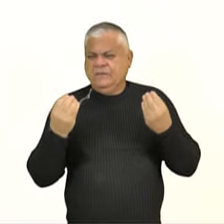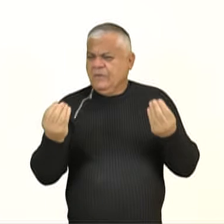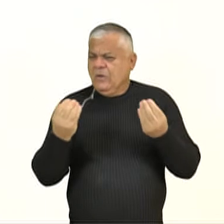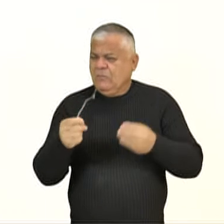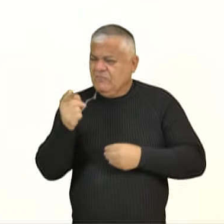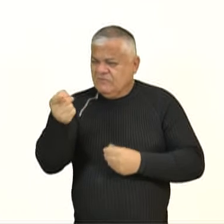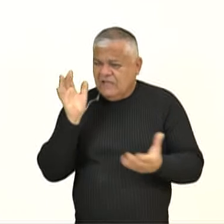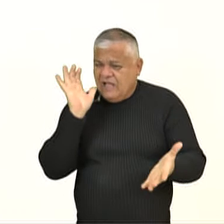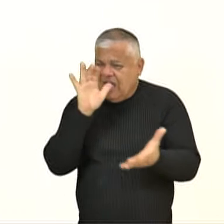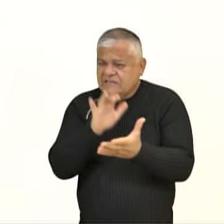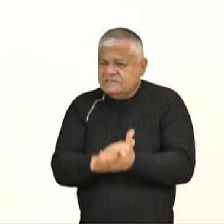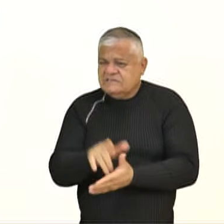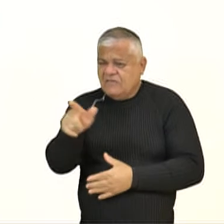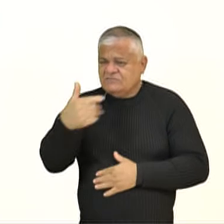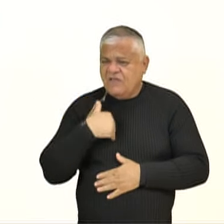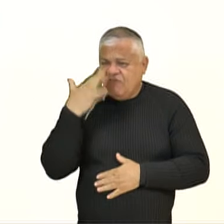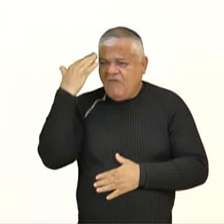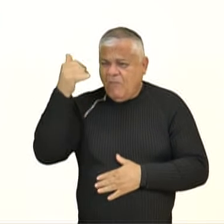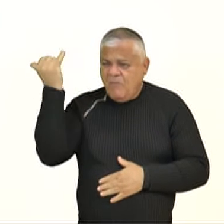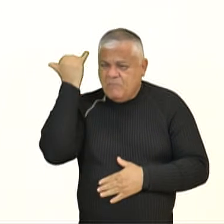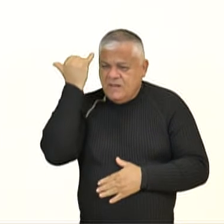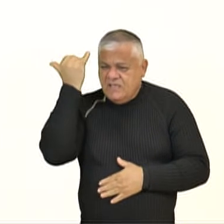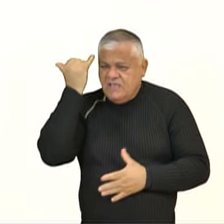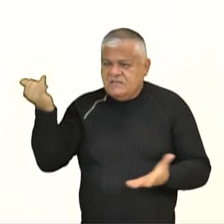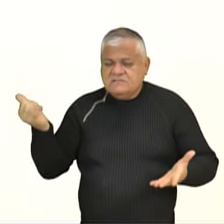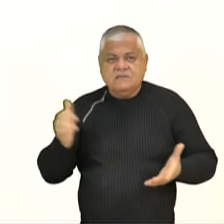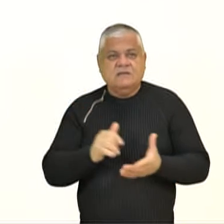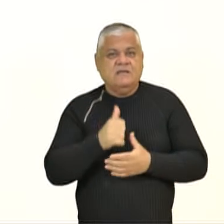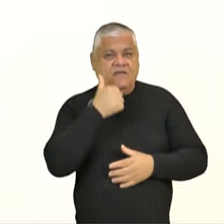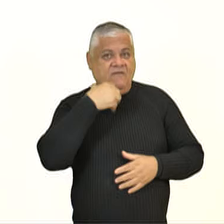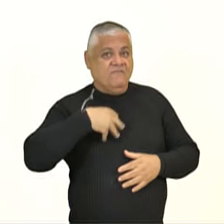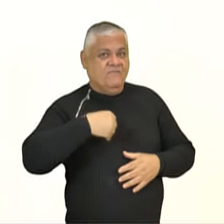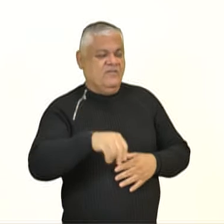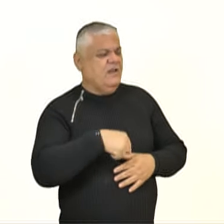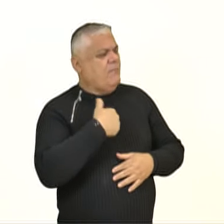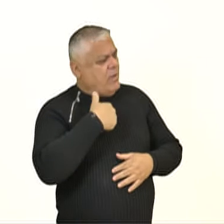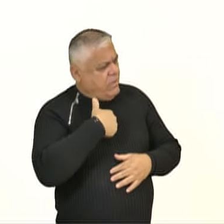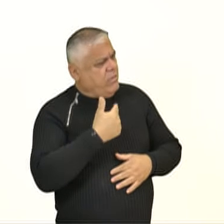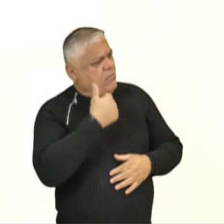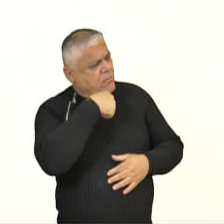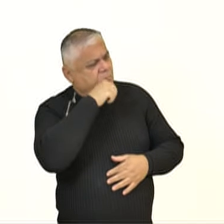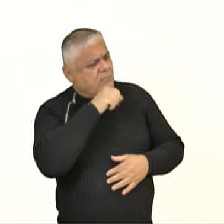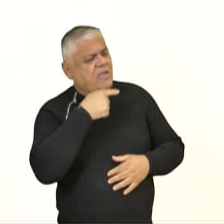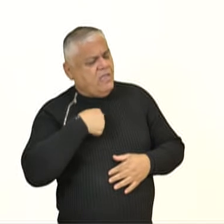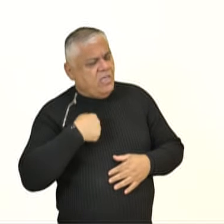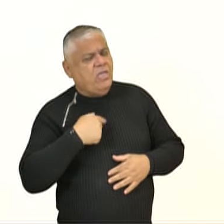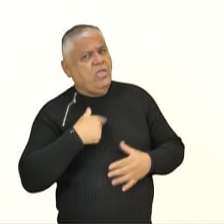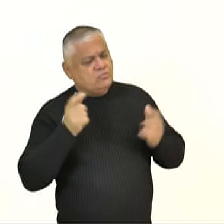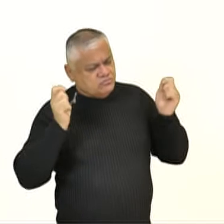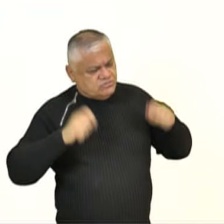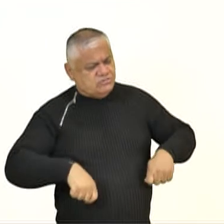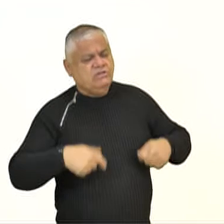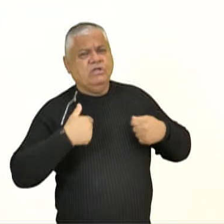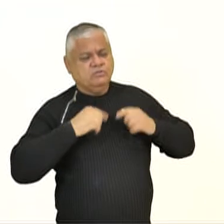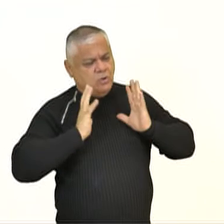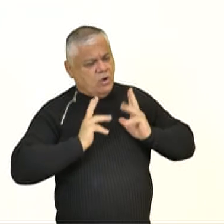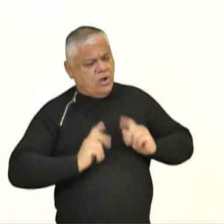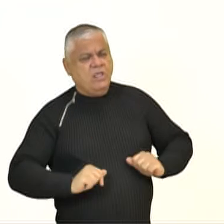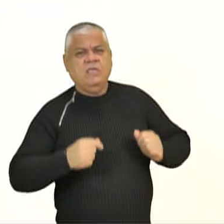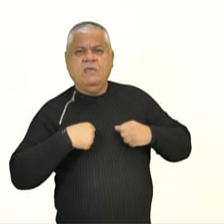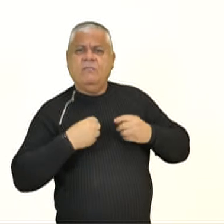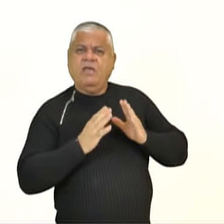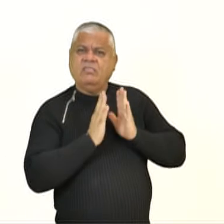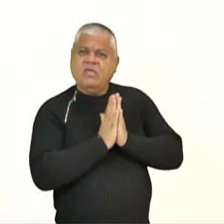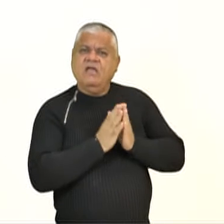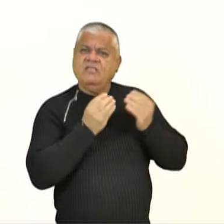tu casar com fama de preguiçosa? Inês: mas eu, mãe, sã, aguçosa, e vós